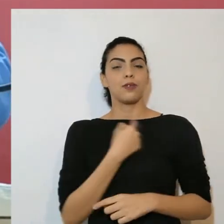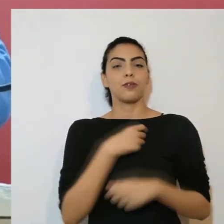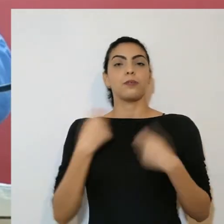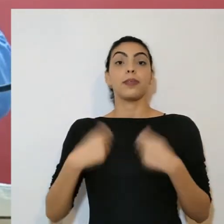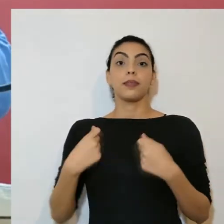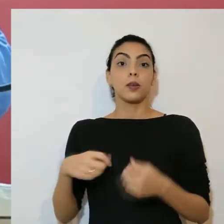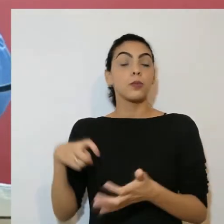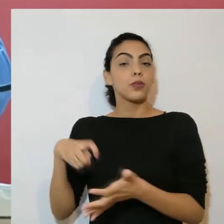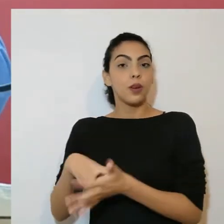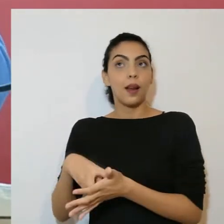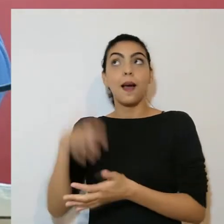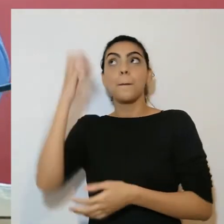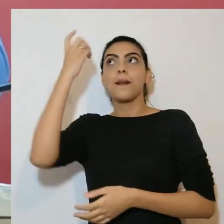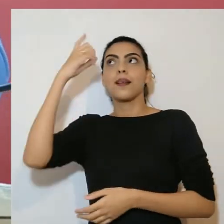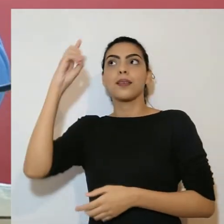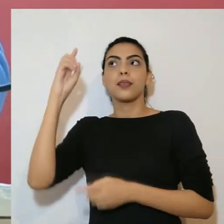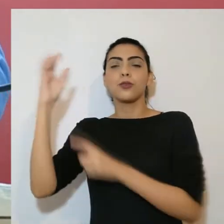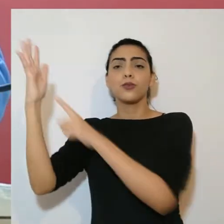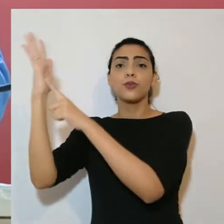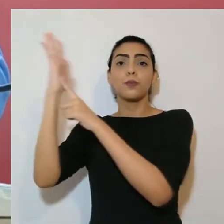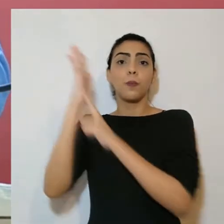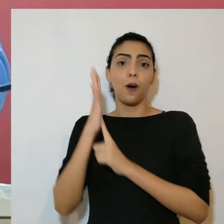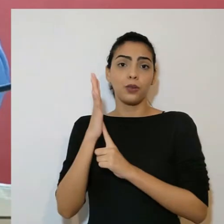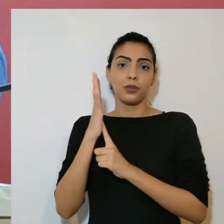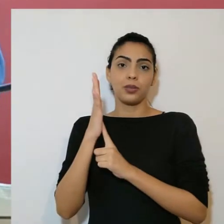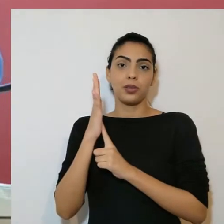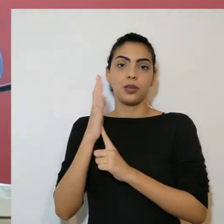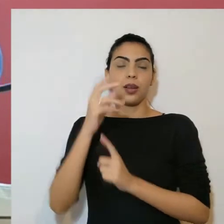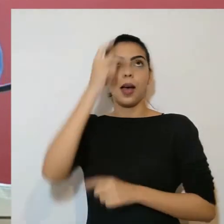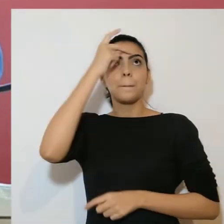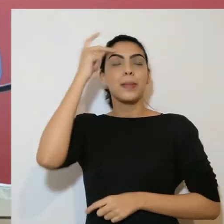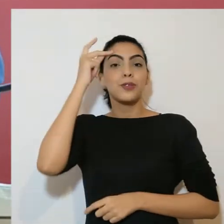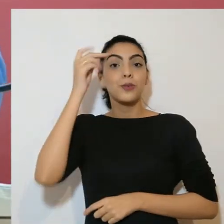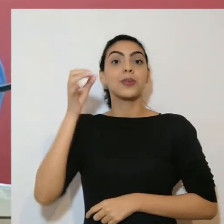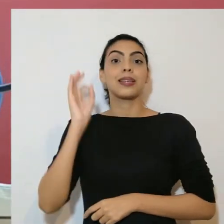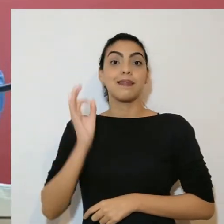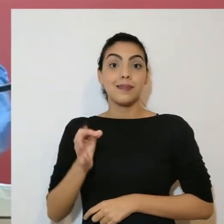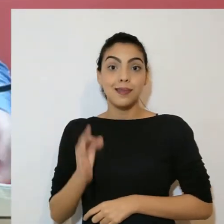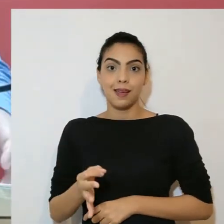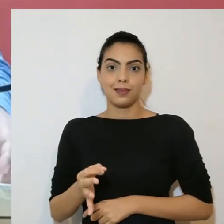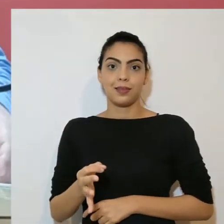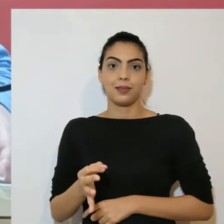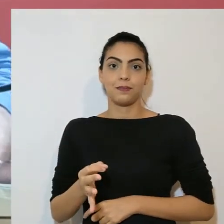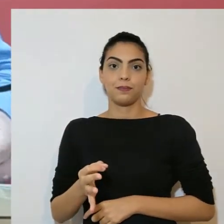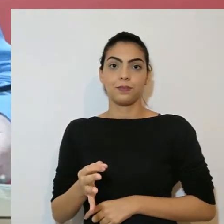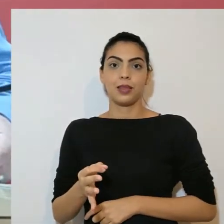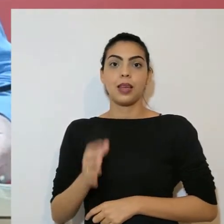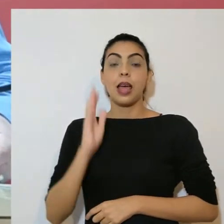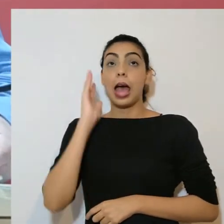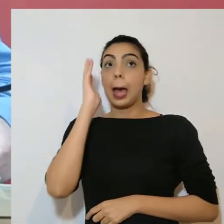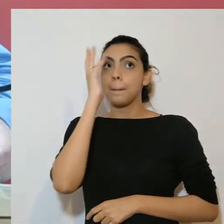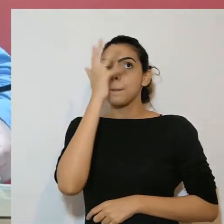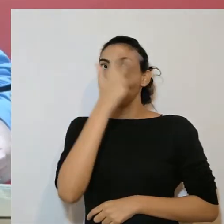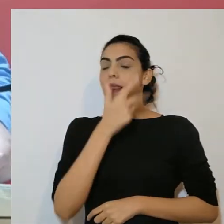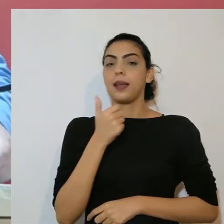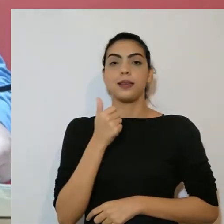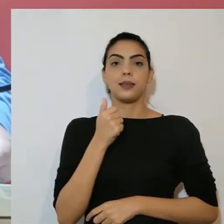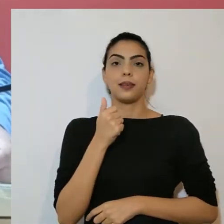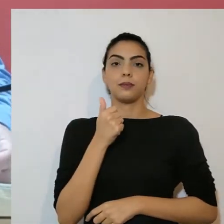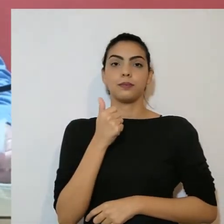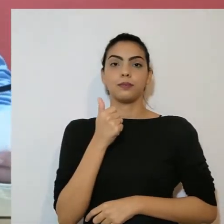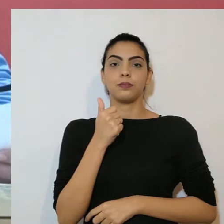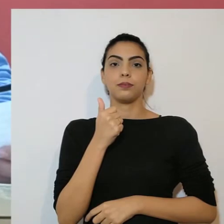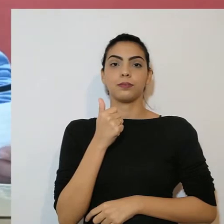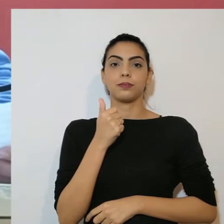devemos orar para que Deus nos mostre a pessoa certa. E esse critério de beleza,